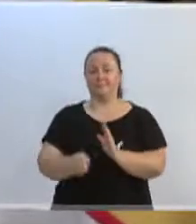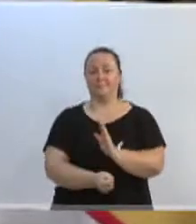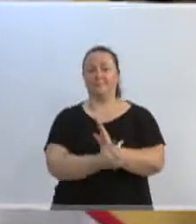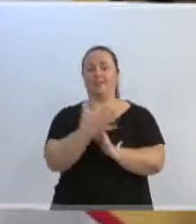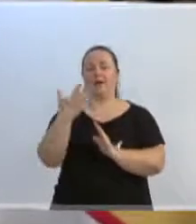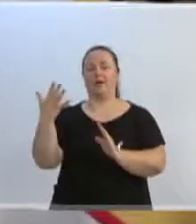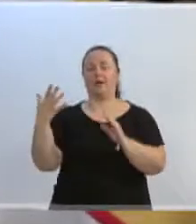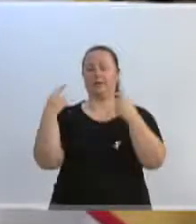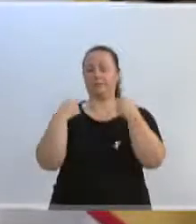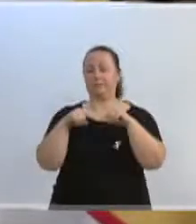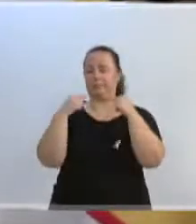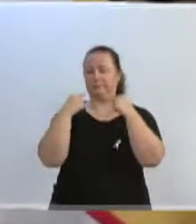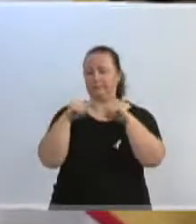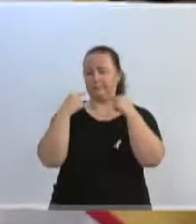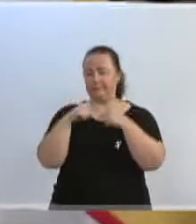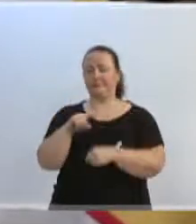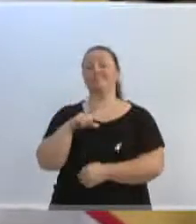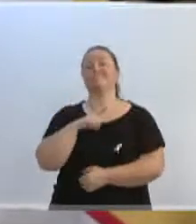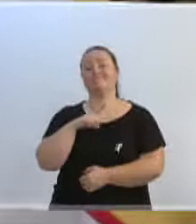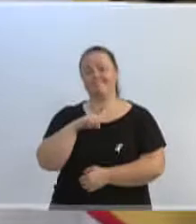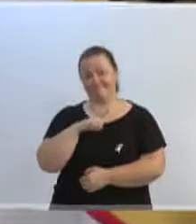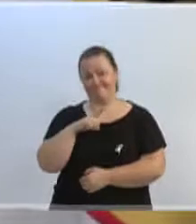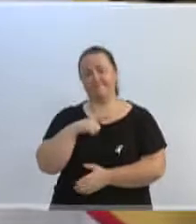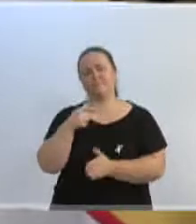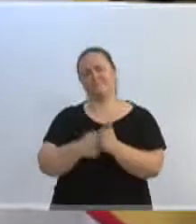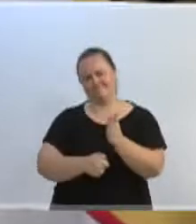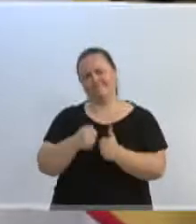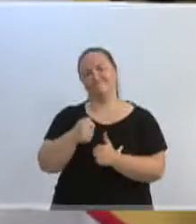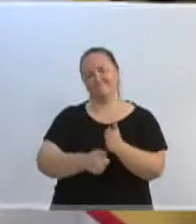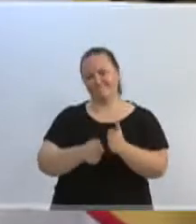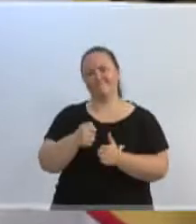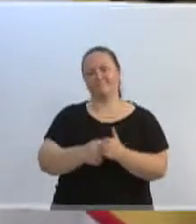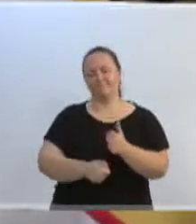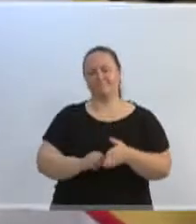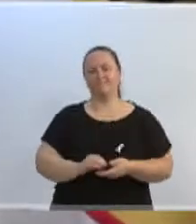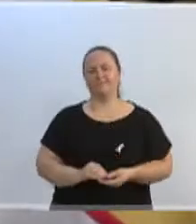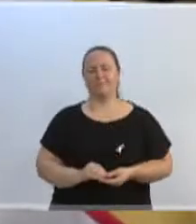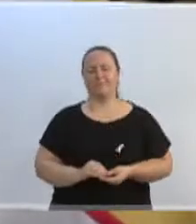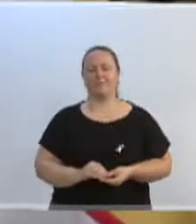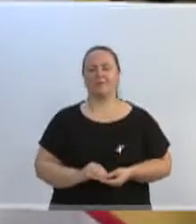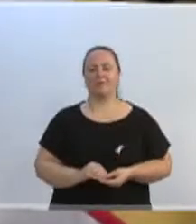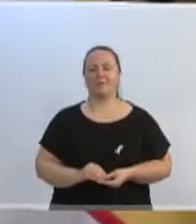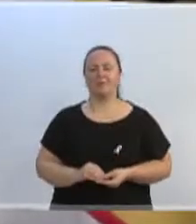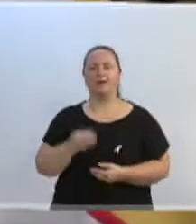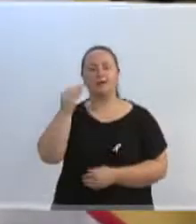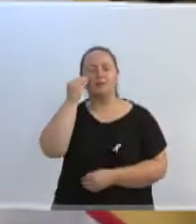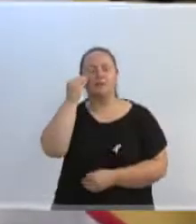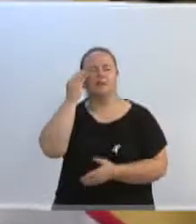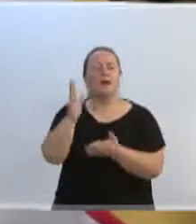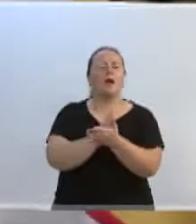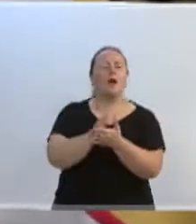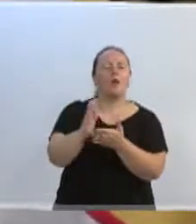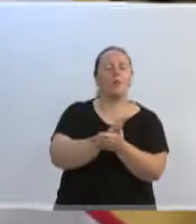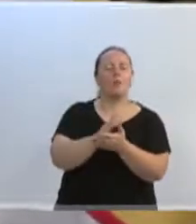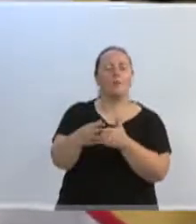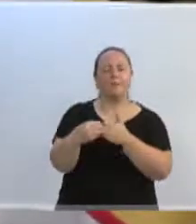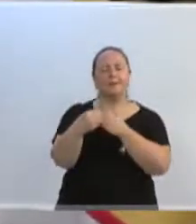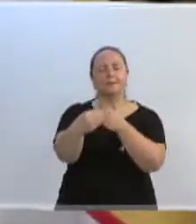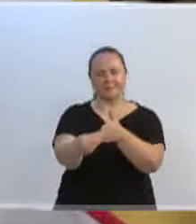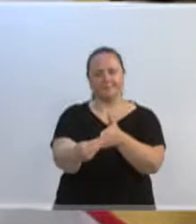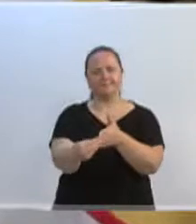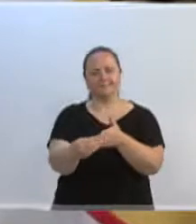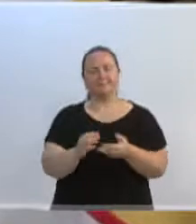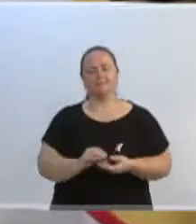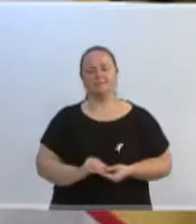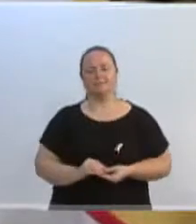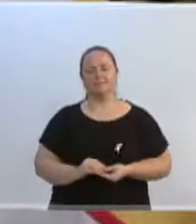de reclamações, no bom sentido, né, de reivindicações, inclusive a gente buscou encaminhar várias delas. Nessa casa a gente também tem